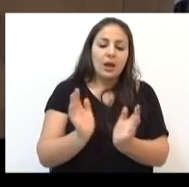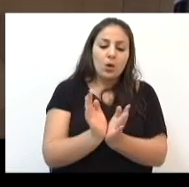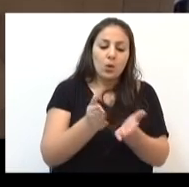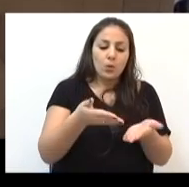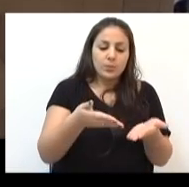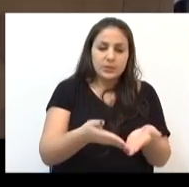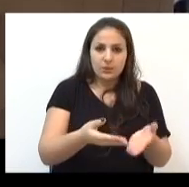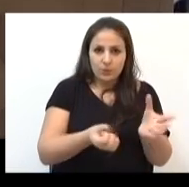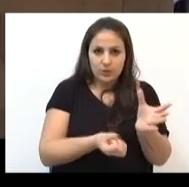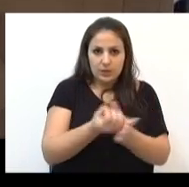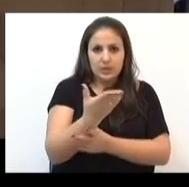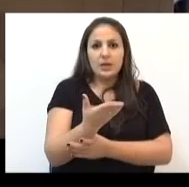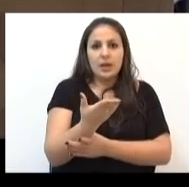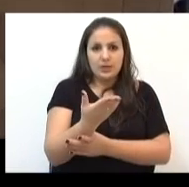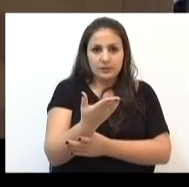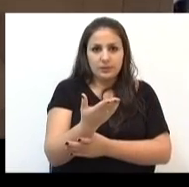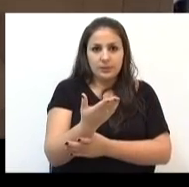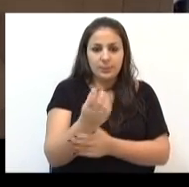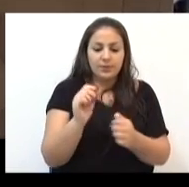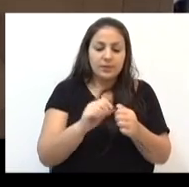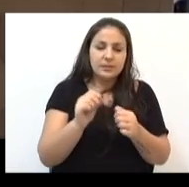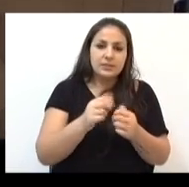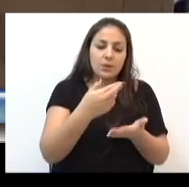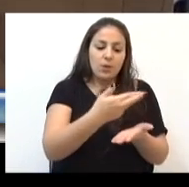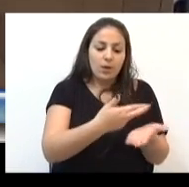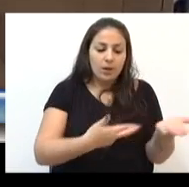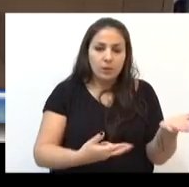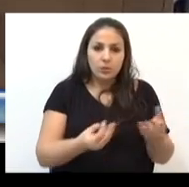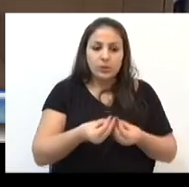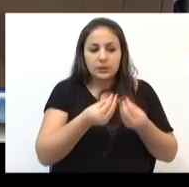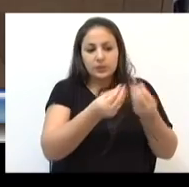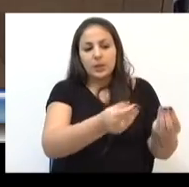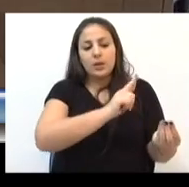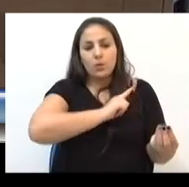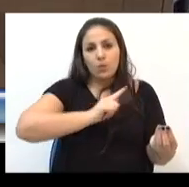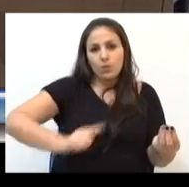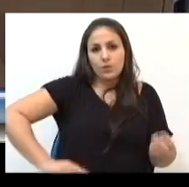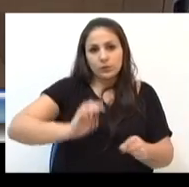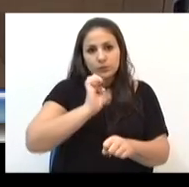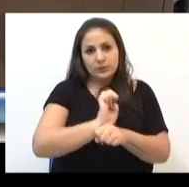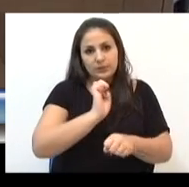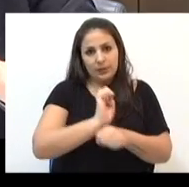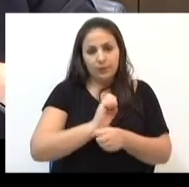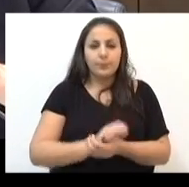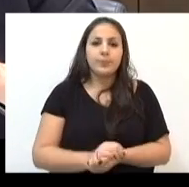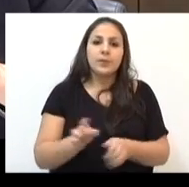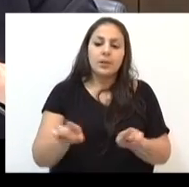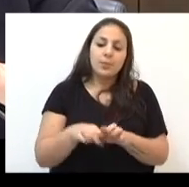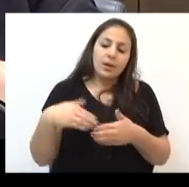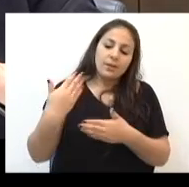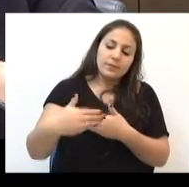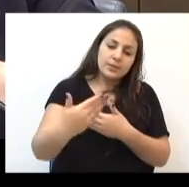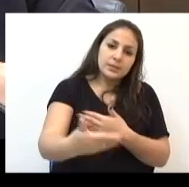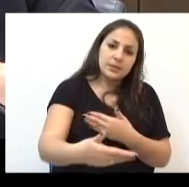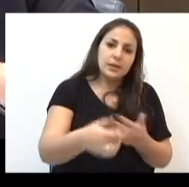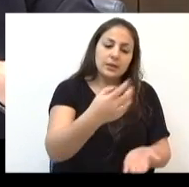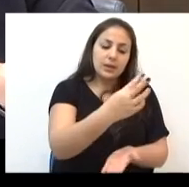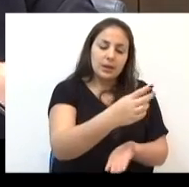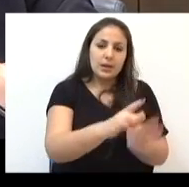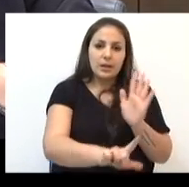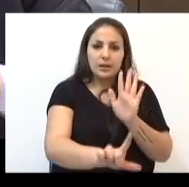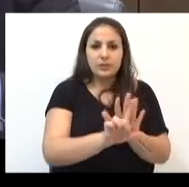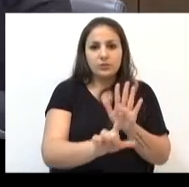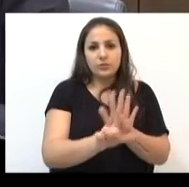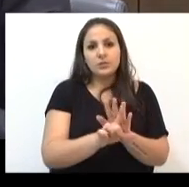foi criada para elaborar um relatório que será entregue ao governo do estado e avançar na legislação e